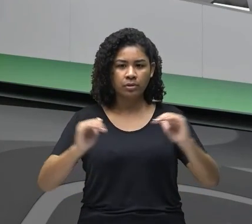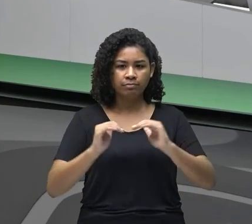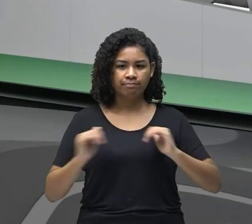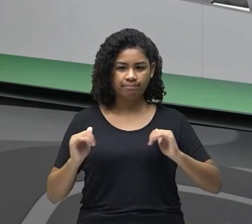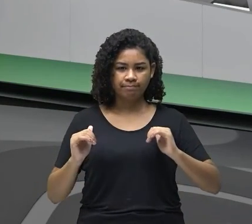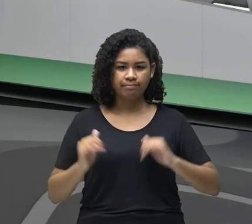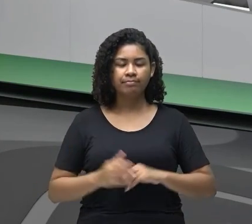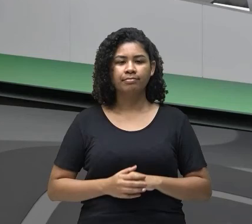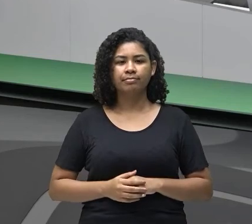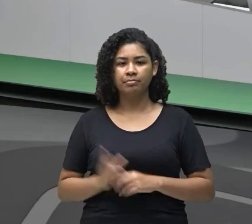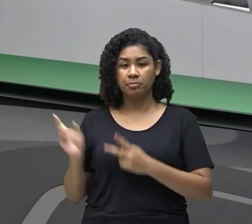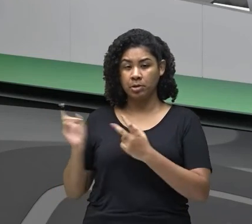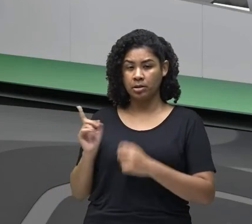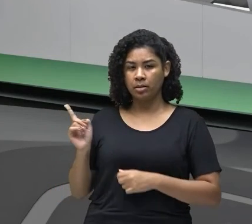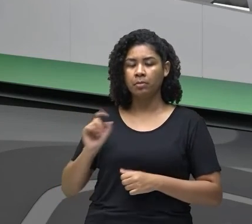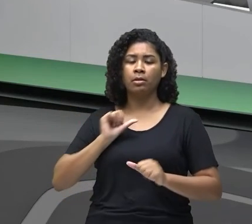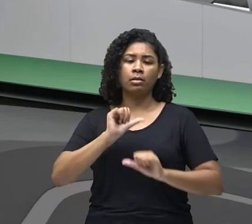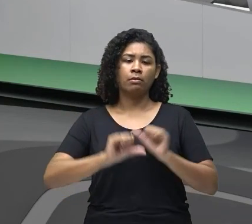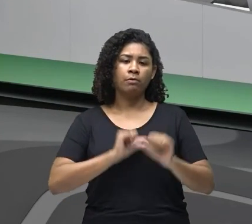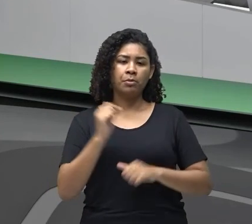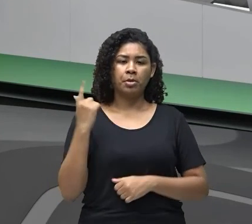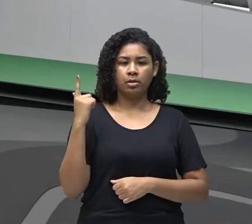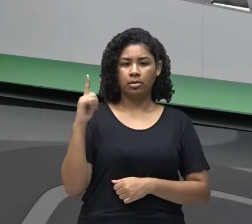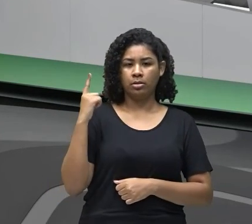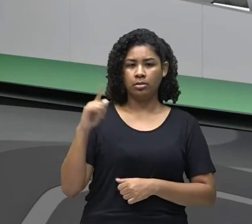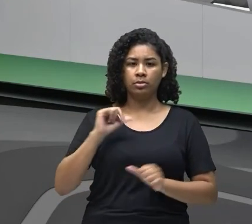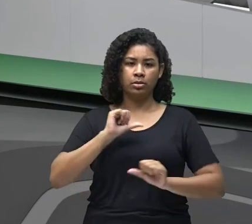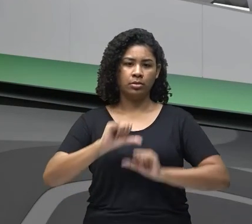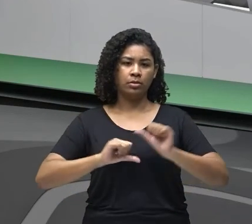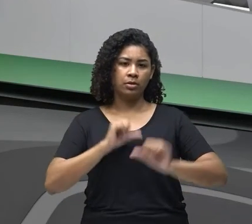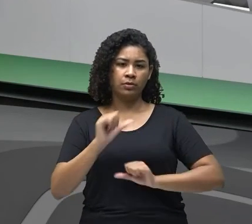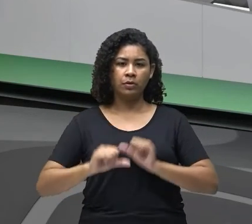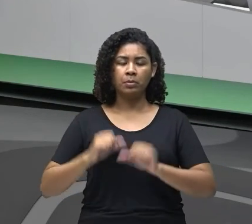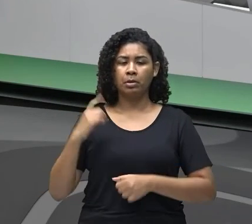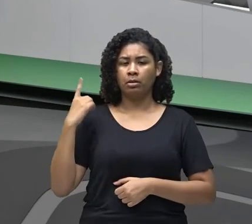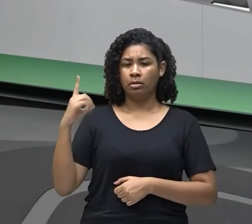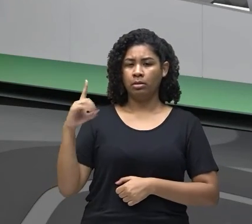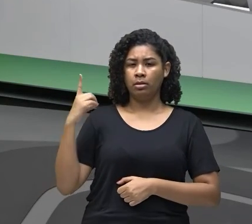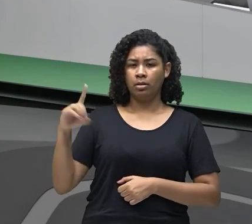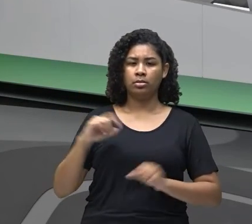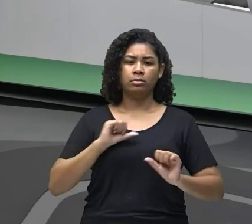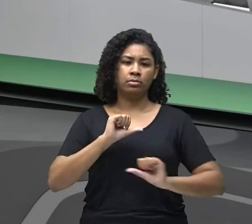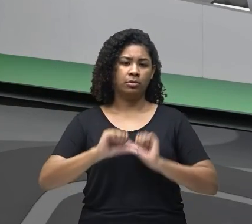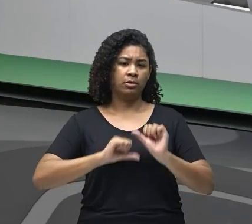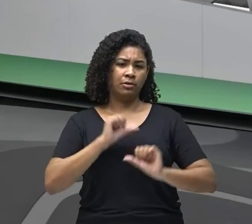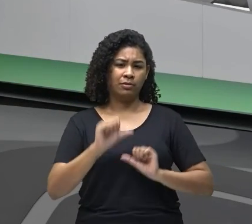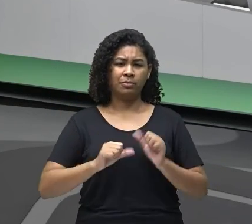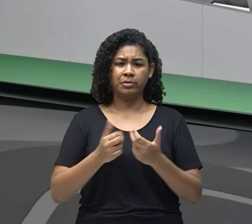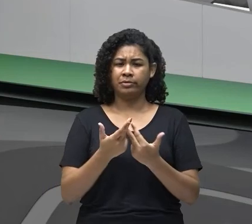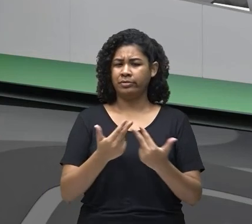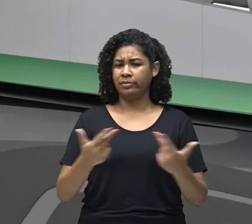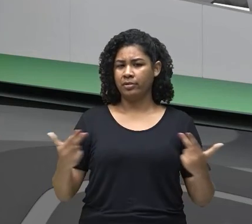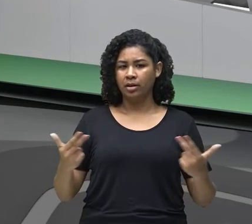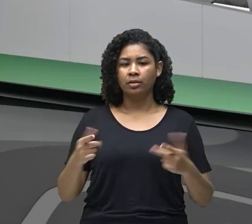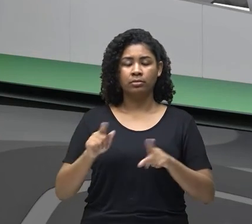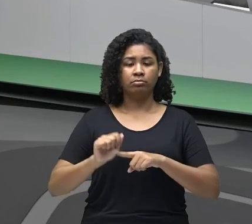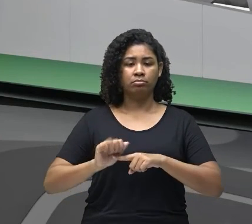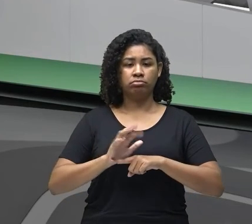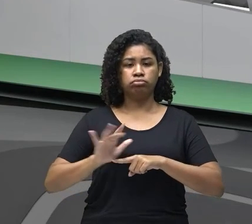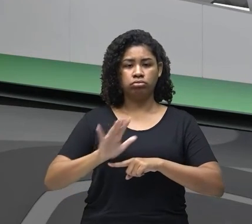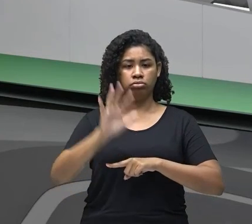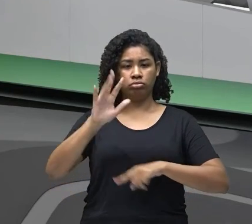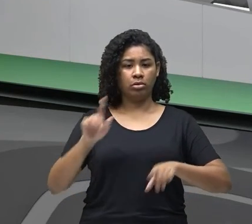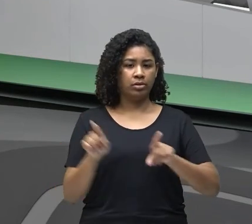vai dividir em gasolina, vai dividir em querosene, vai dividir em diesel e também no gás, tá